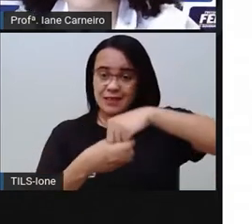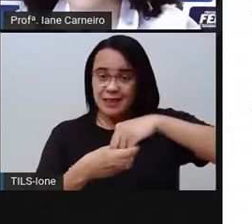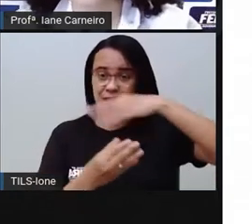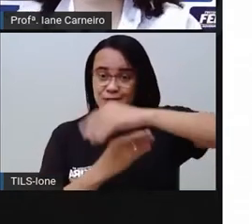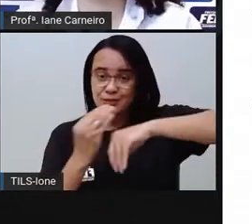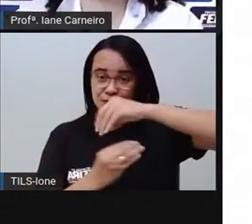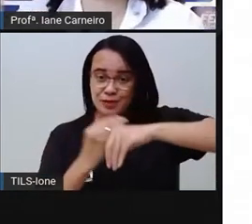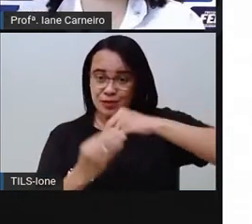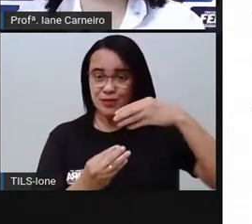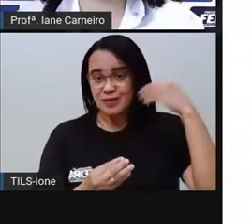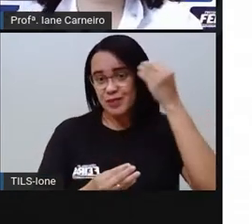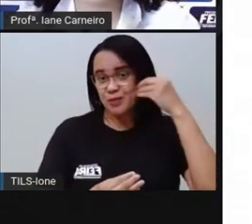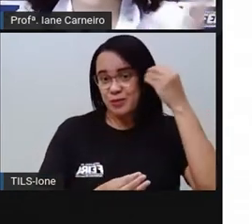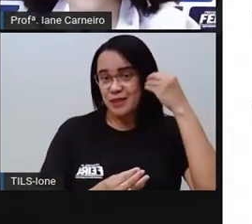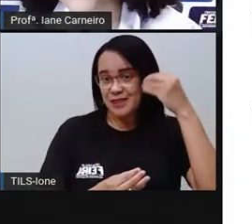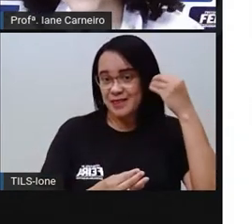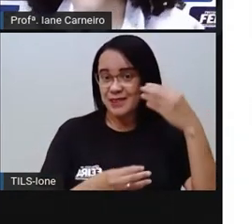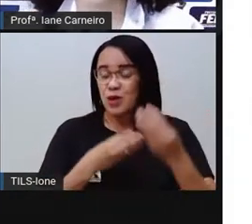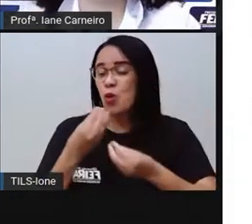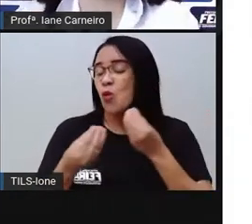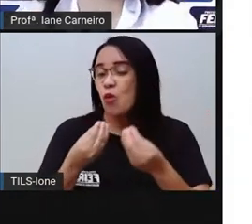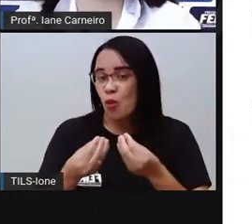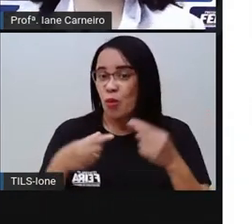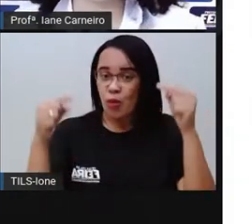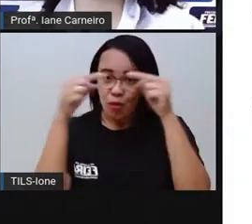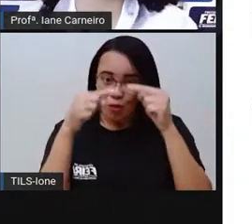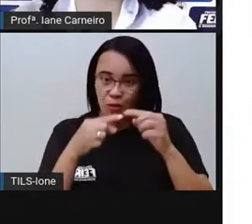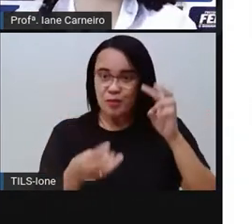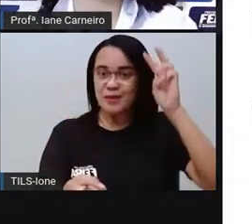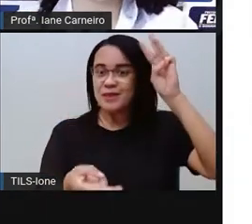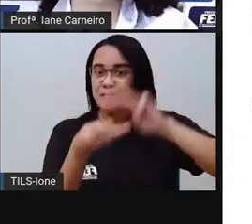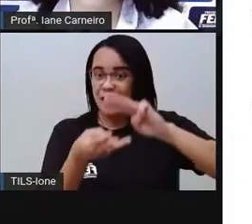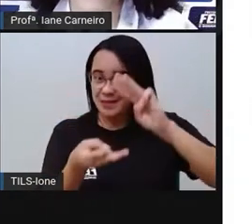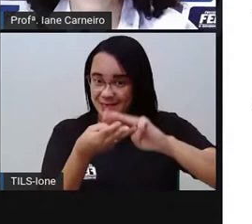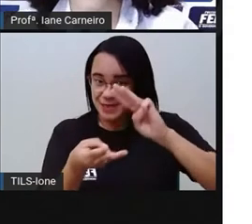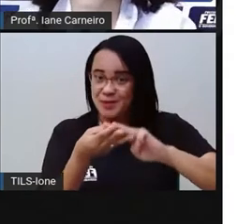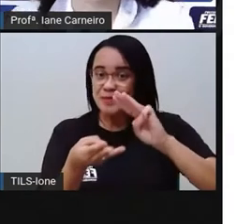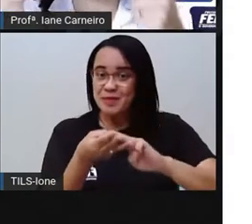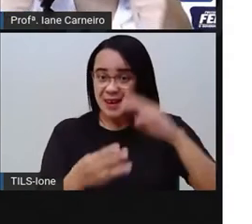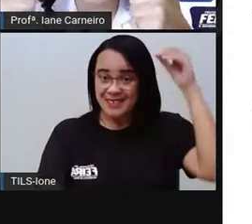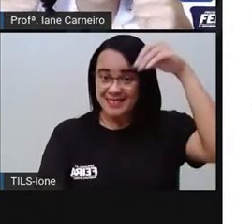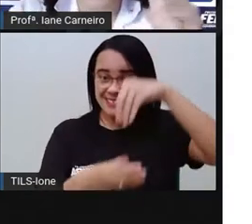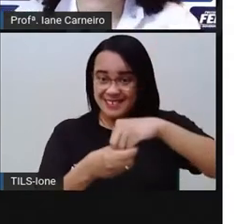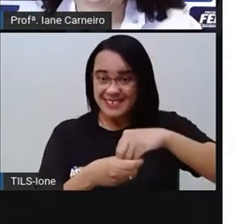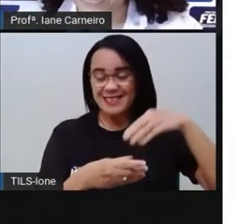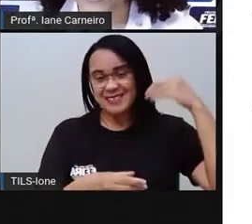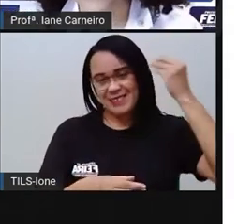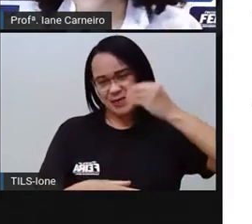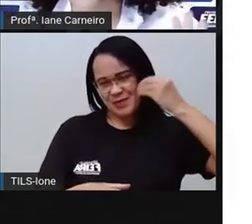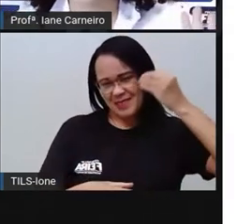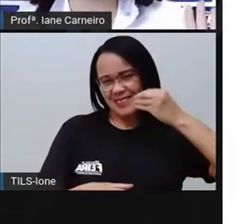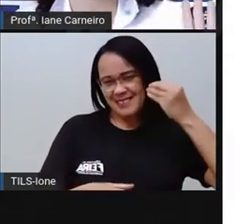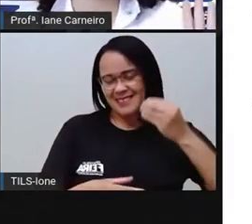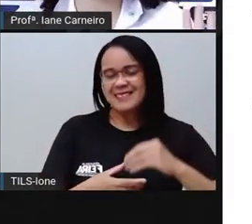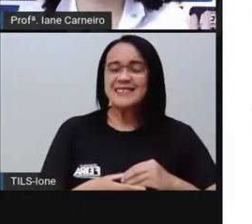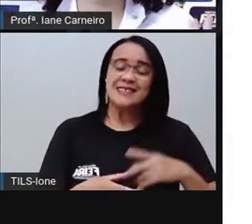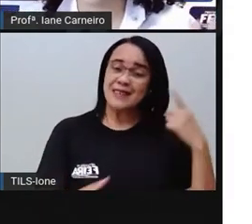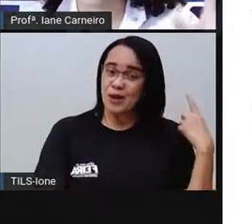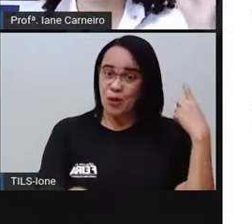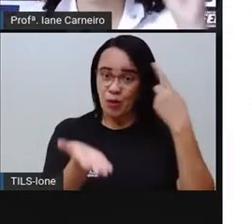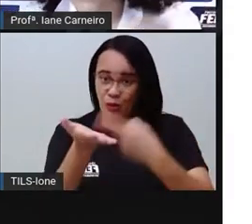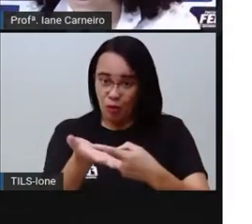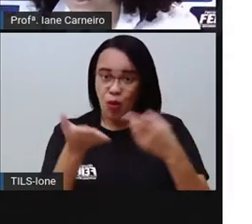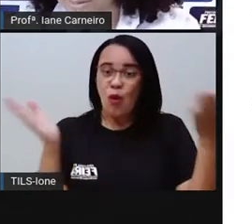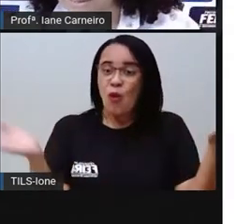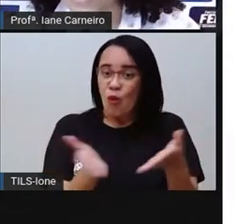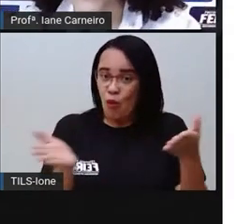nosso experimento. Então, vocês vão ver a matemática, ó, presente em nossa experiência. Combinado? Então, isso tudo é o que a gente vai aprender hoje,